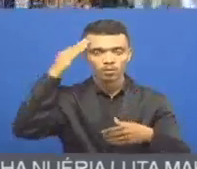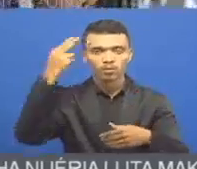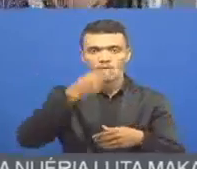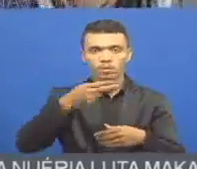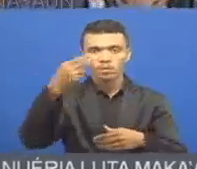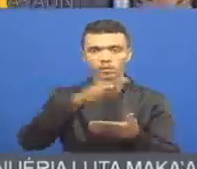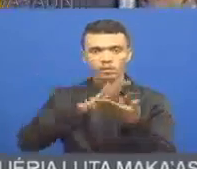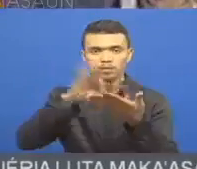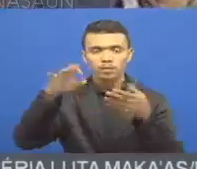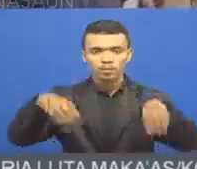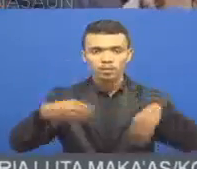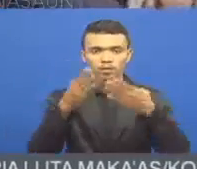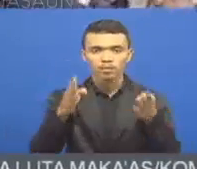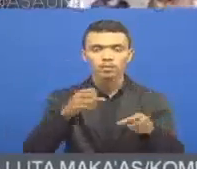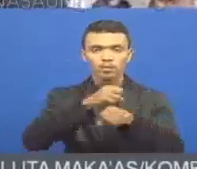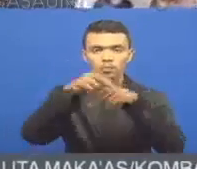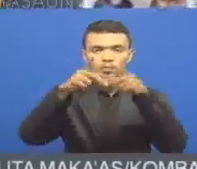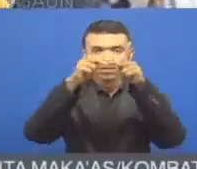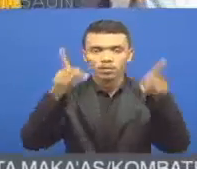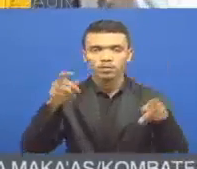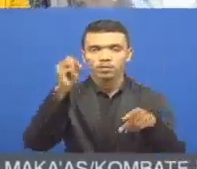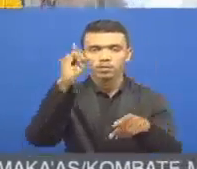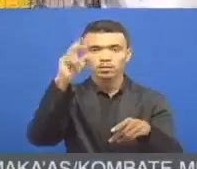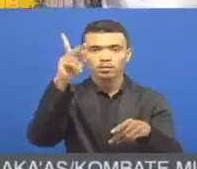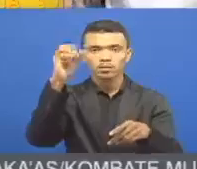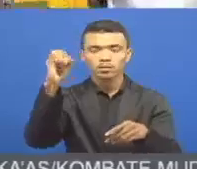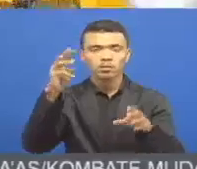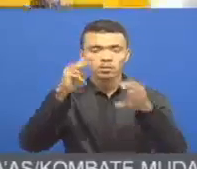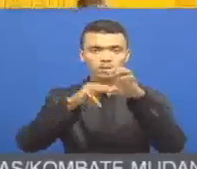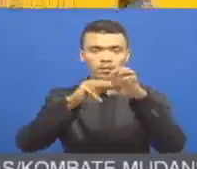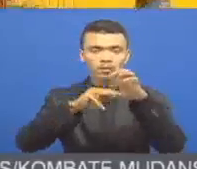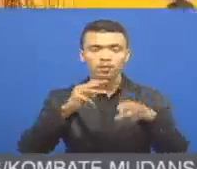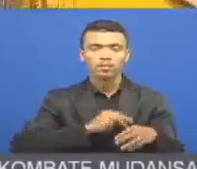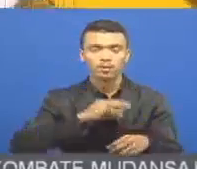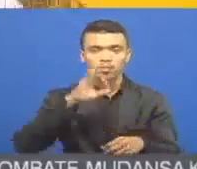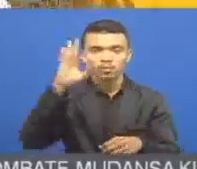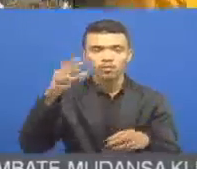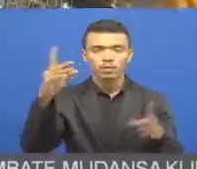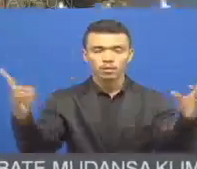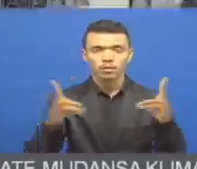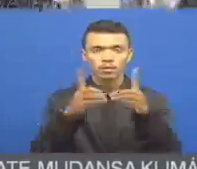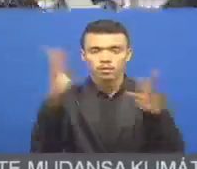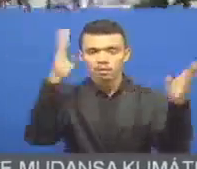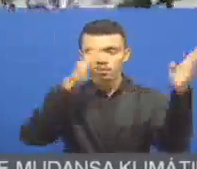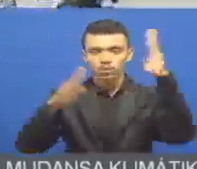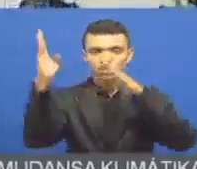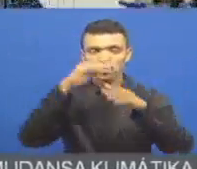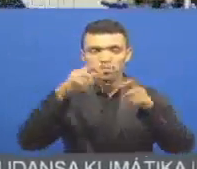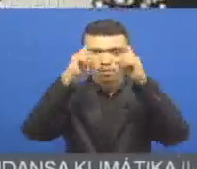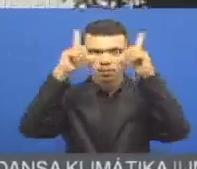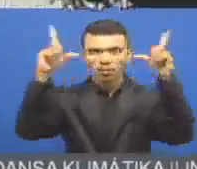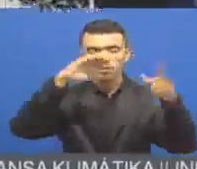Quinta-feira, né, trabalhador Rusilosa Sinês Chico e mercado antigo Same Manufahi acontece confronto entre Timoruan